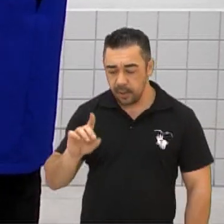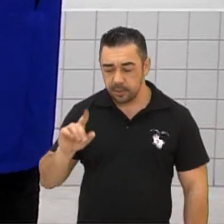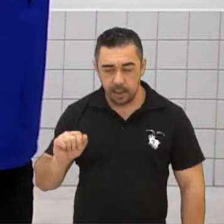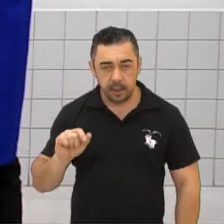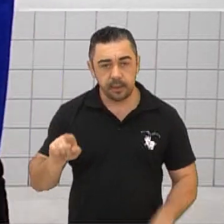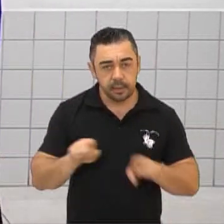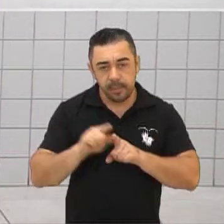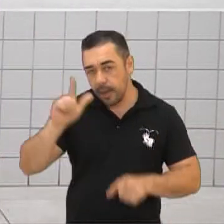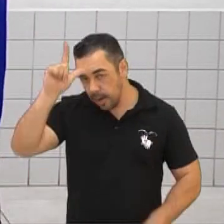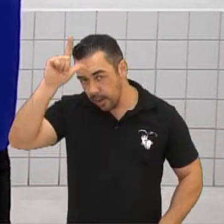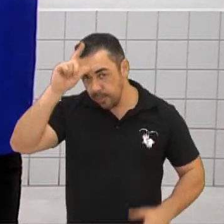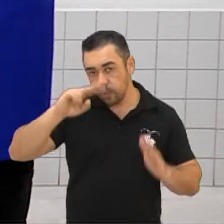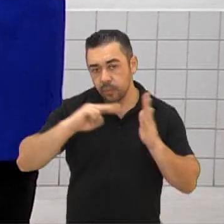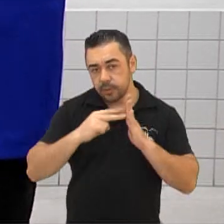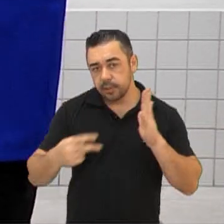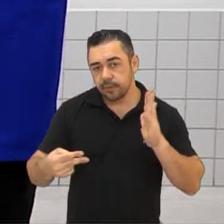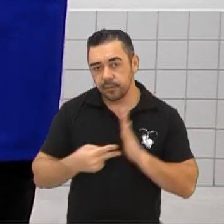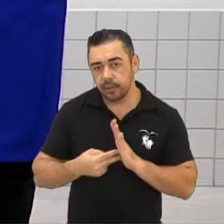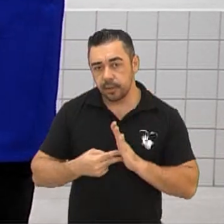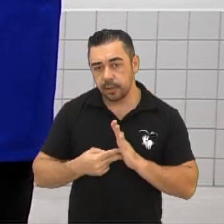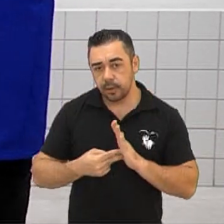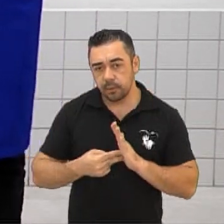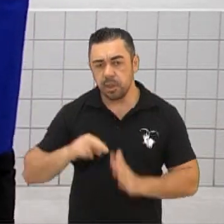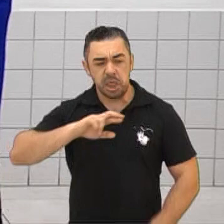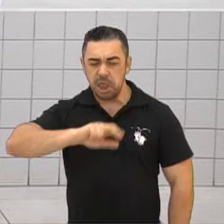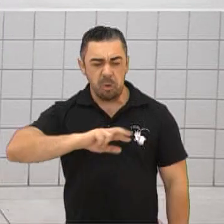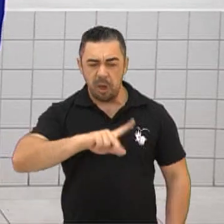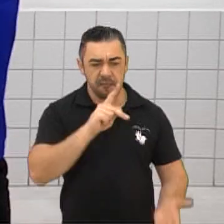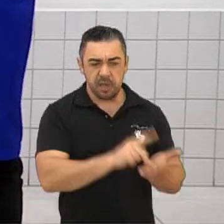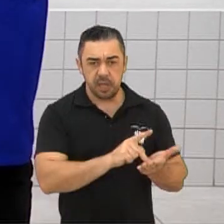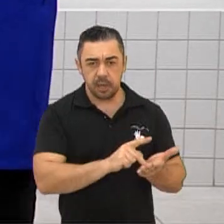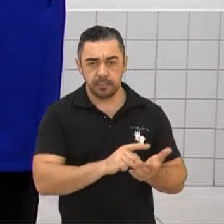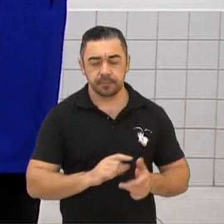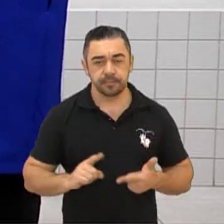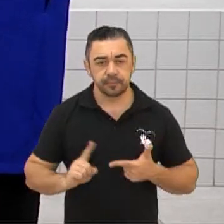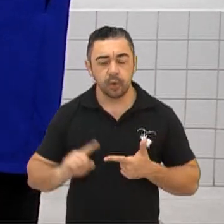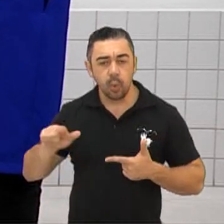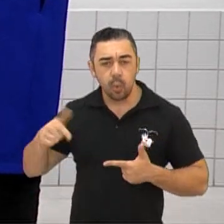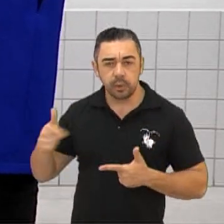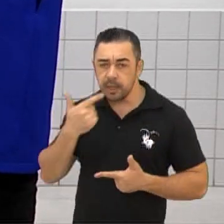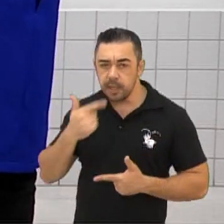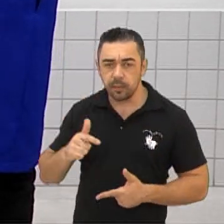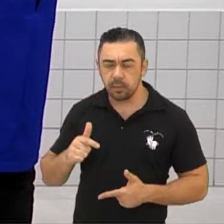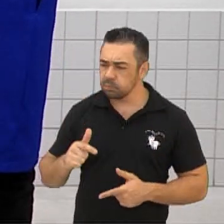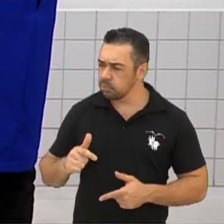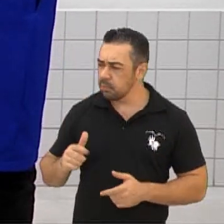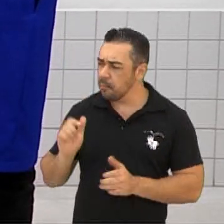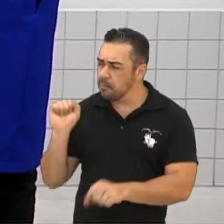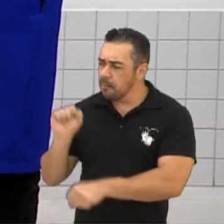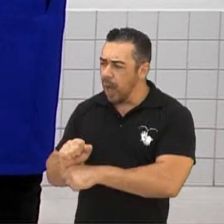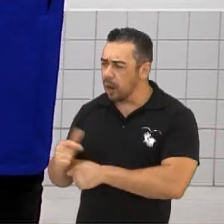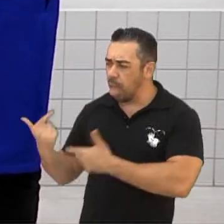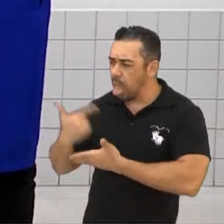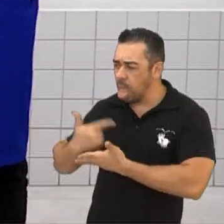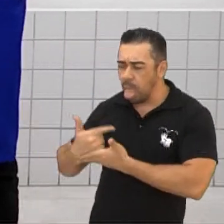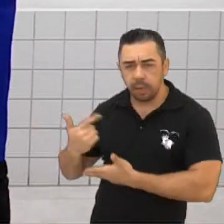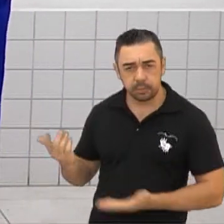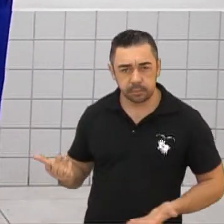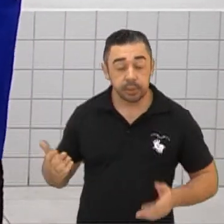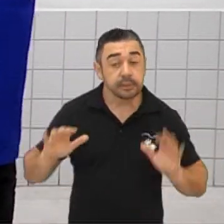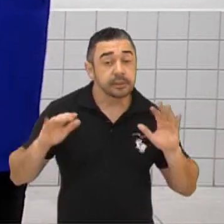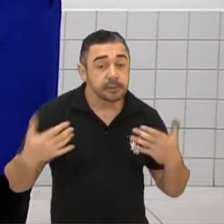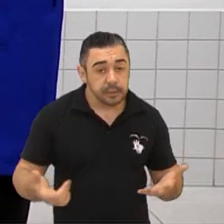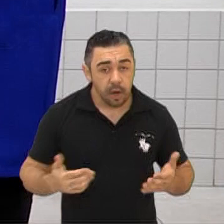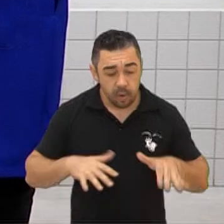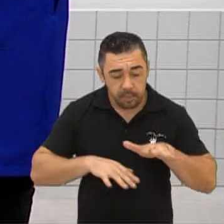alemão, significa não é verdade certamente. Em húngaro está falando assim, não me chateie. Olha que interessante. E até inclusive com relação